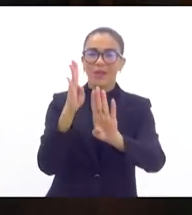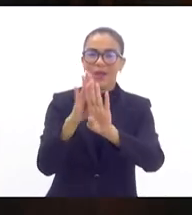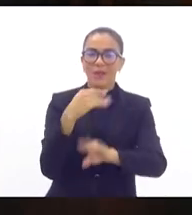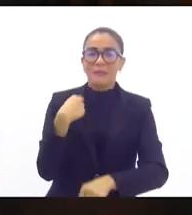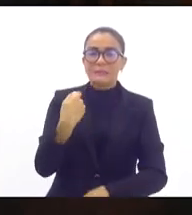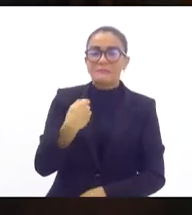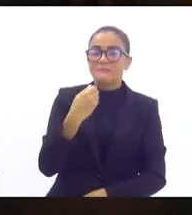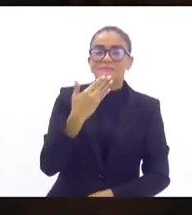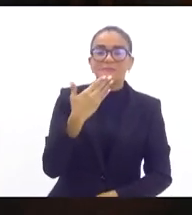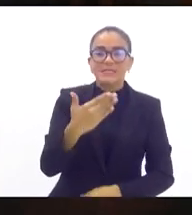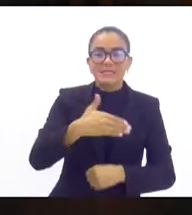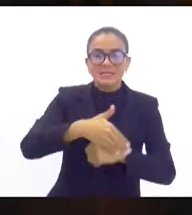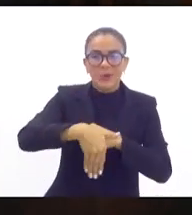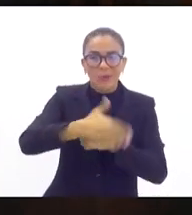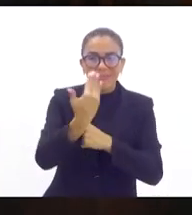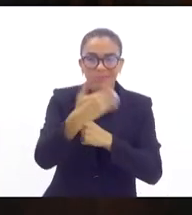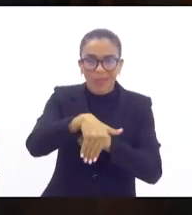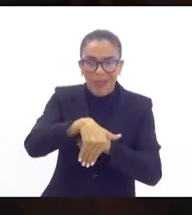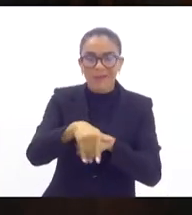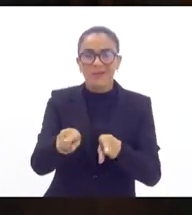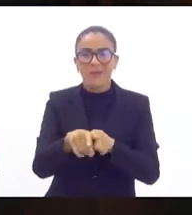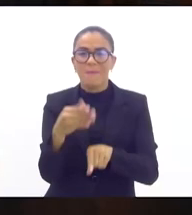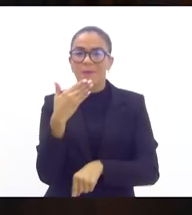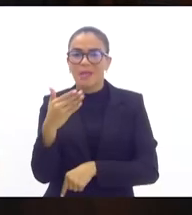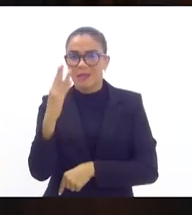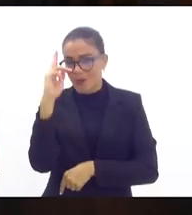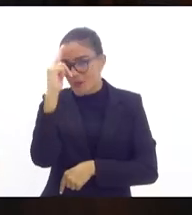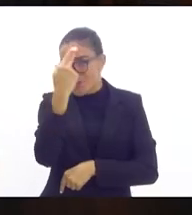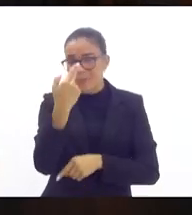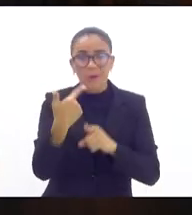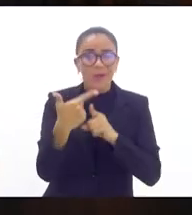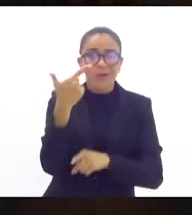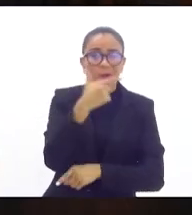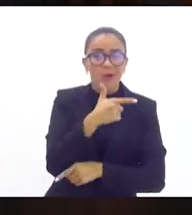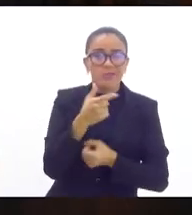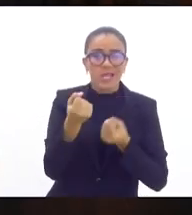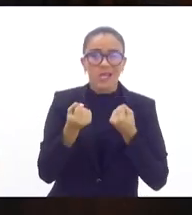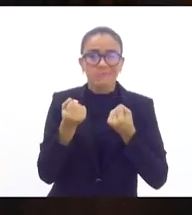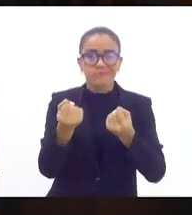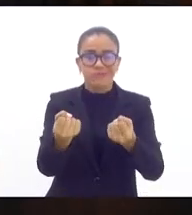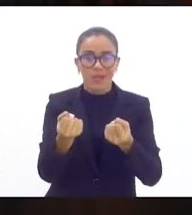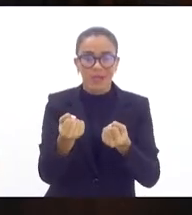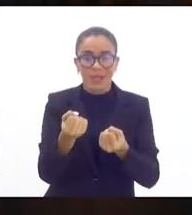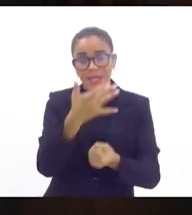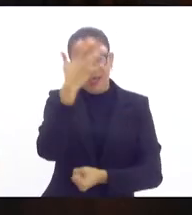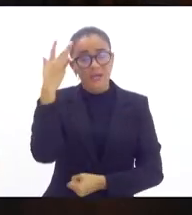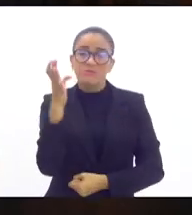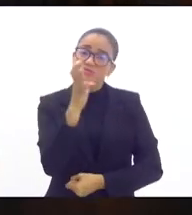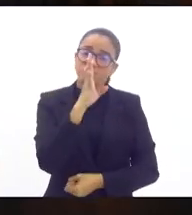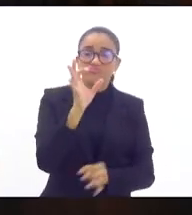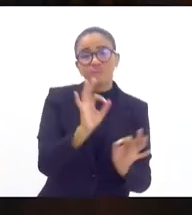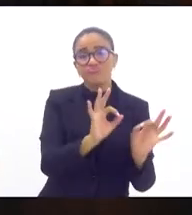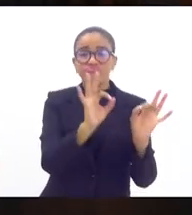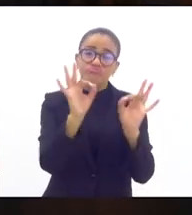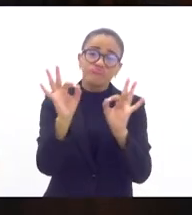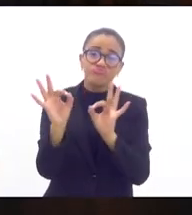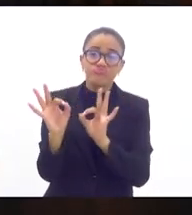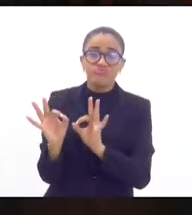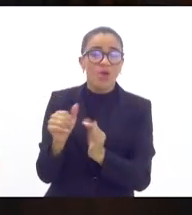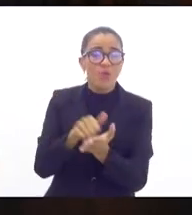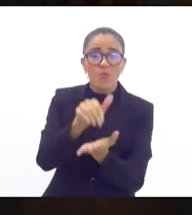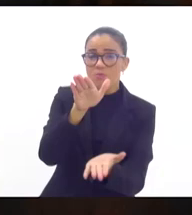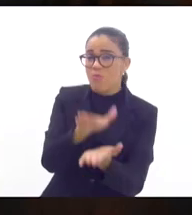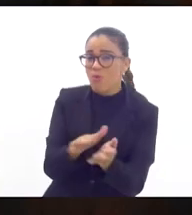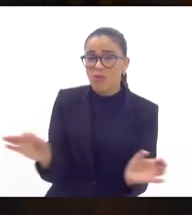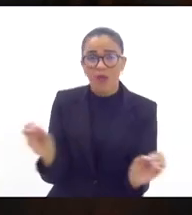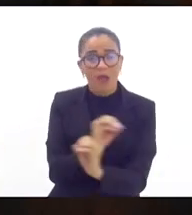um táxi pedir um Uber porque ele não consegue sair de casa e o cara assiste o jogo inteiro não recebe uma